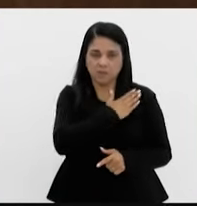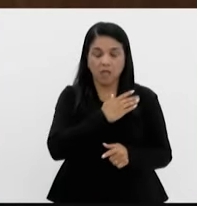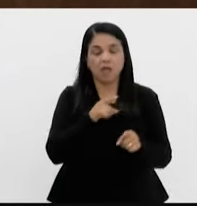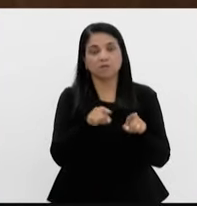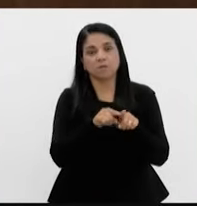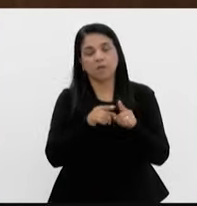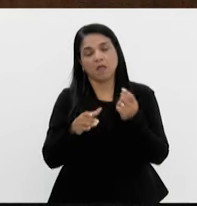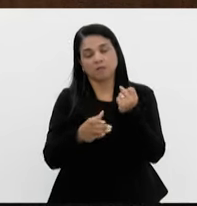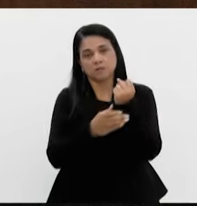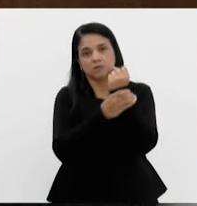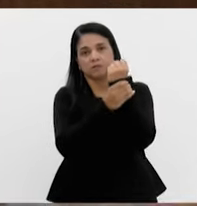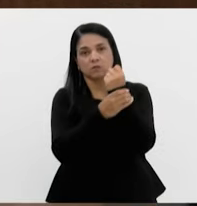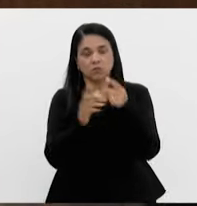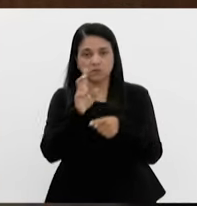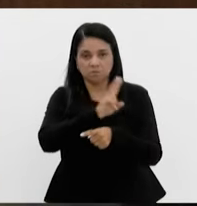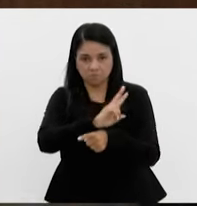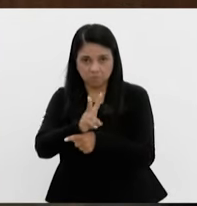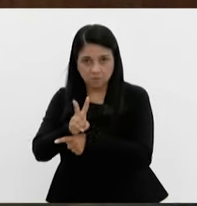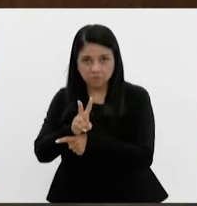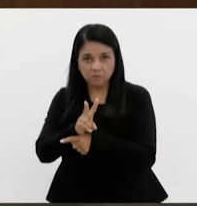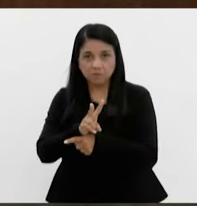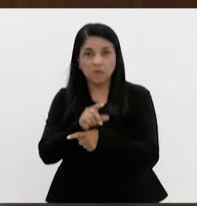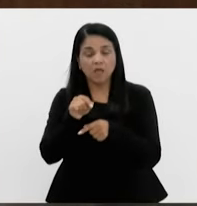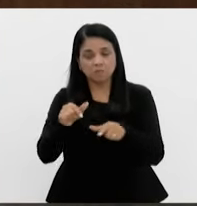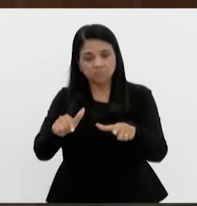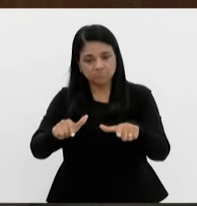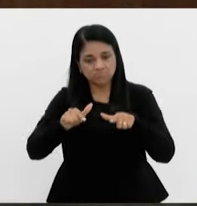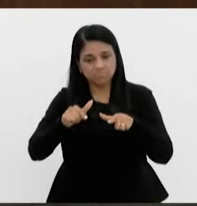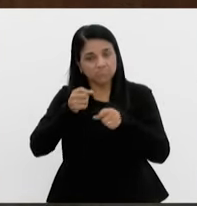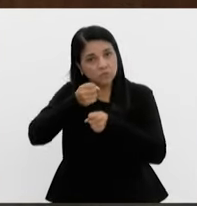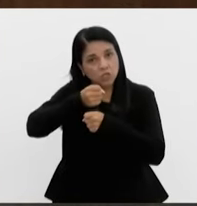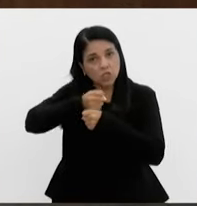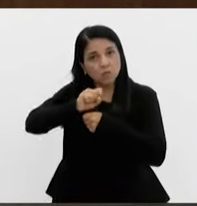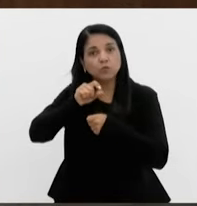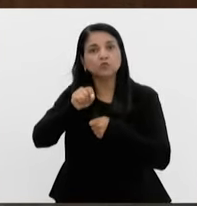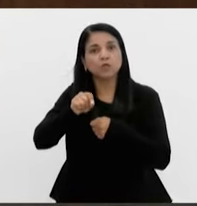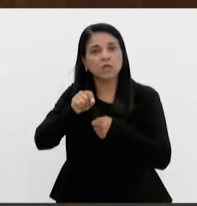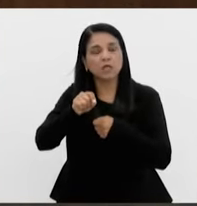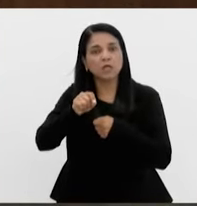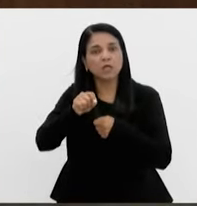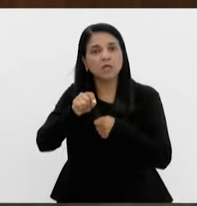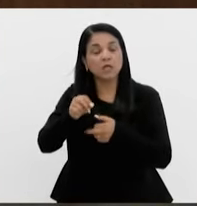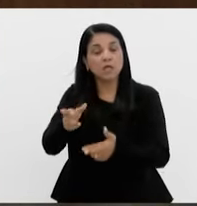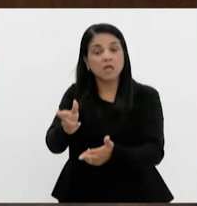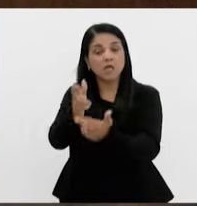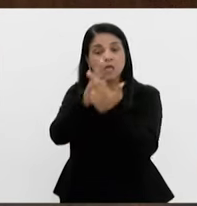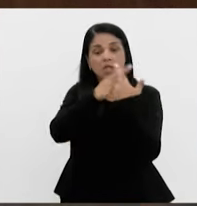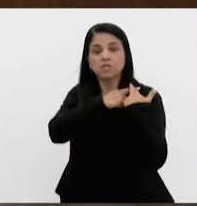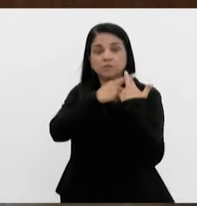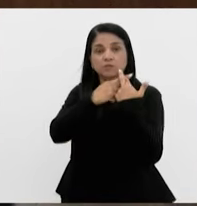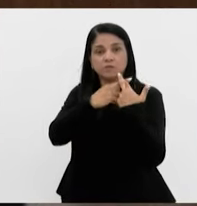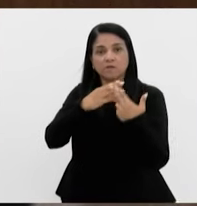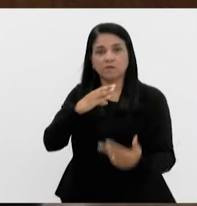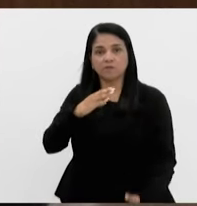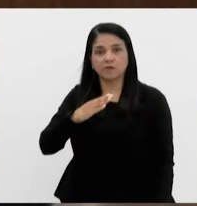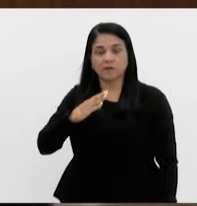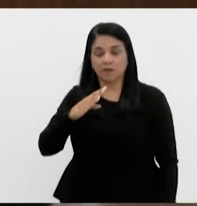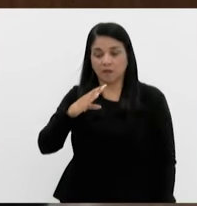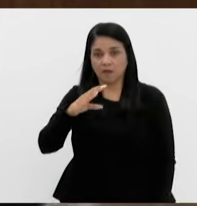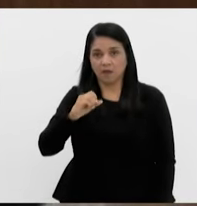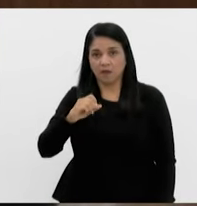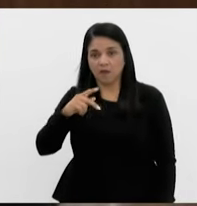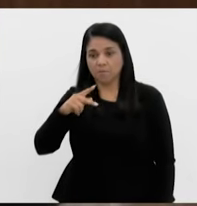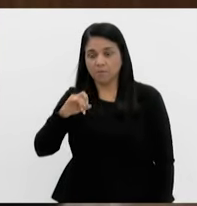presente e eles fizeram uma Moção de repúdio aprovaram alegando que o responsável que o capitão lá estivesse